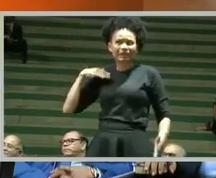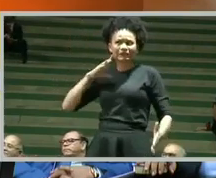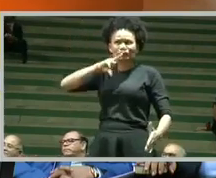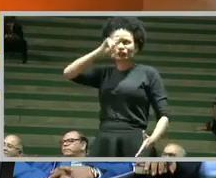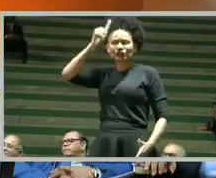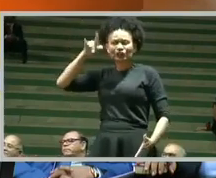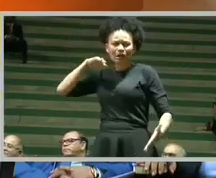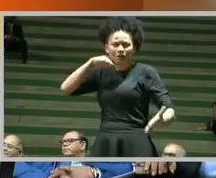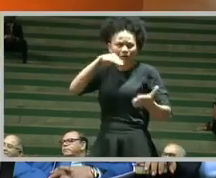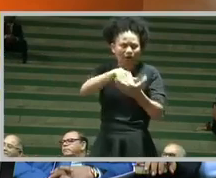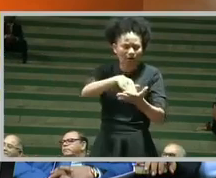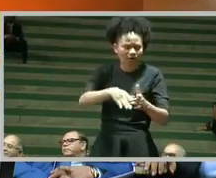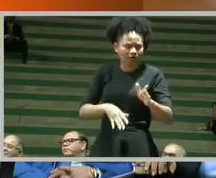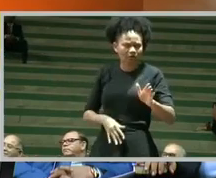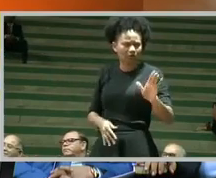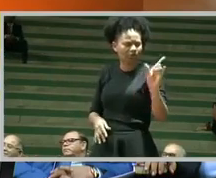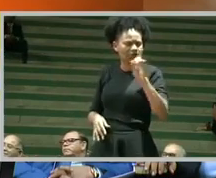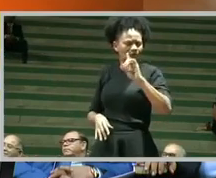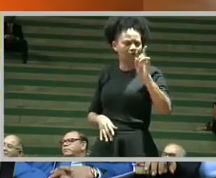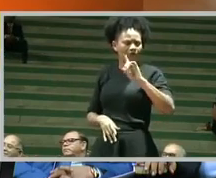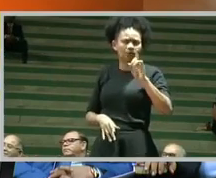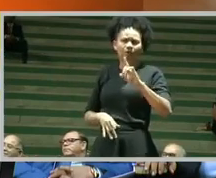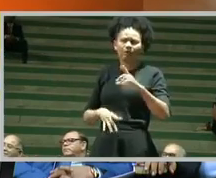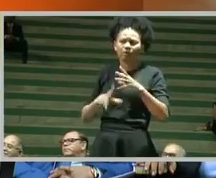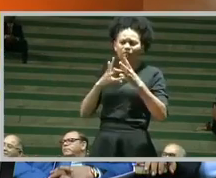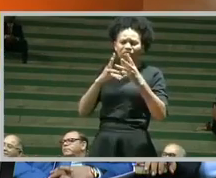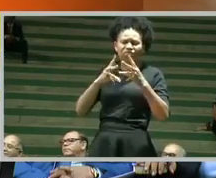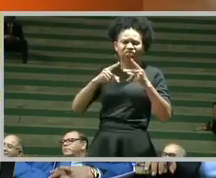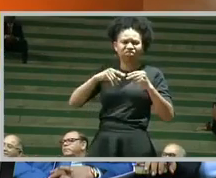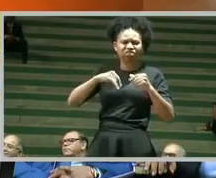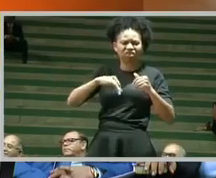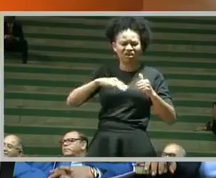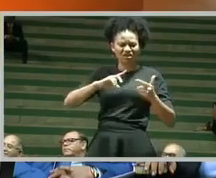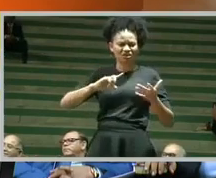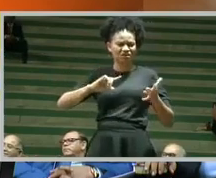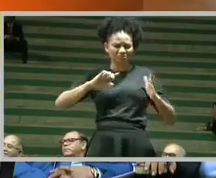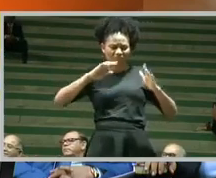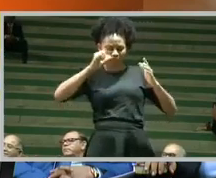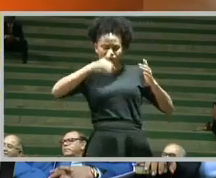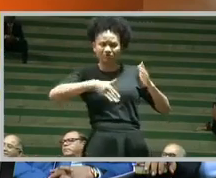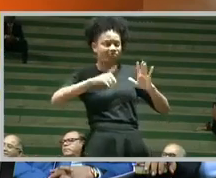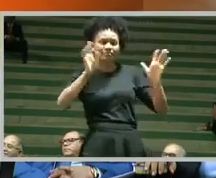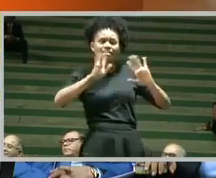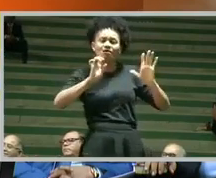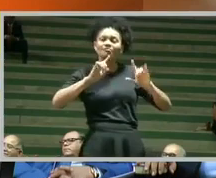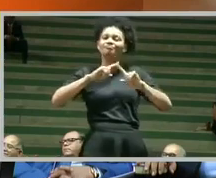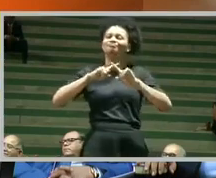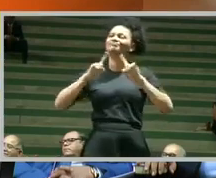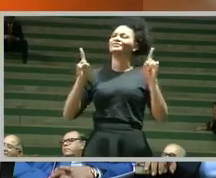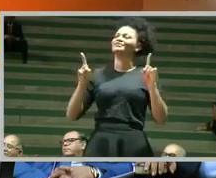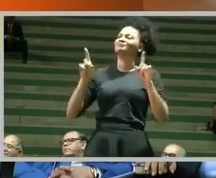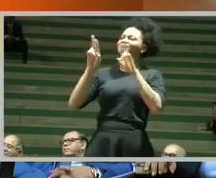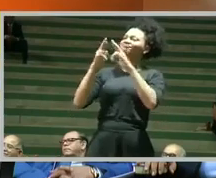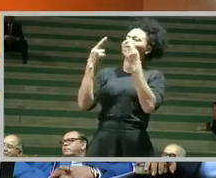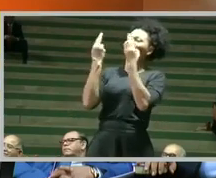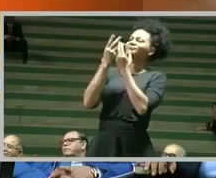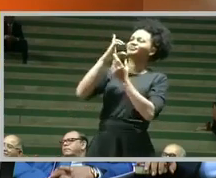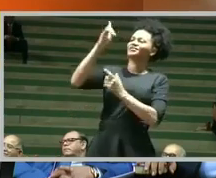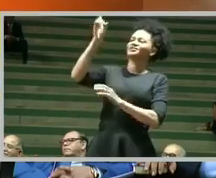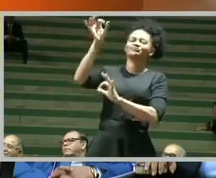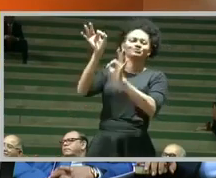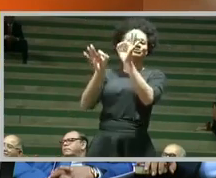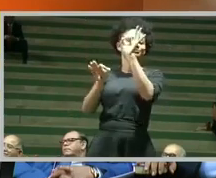validade, que perece, não. Mas o reino de Deus é justiça,